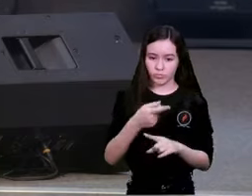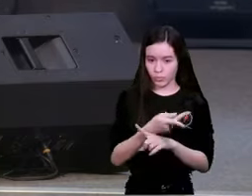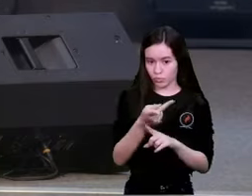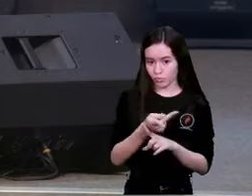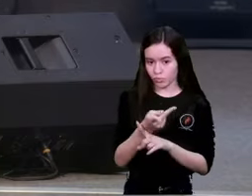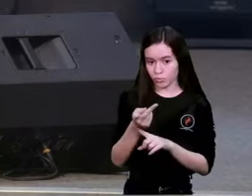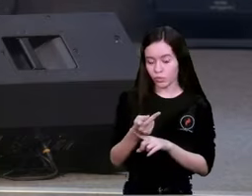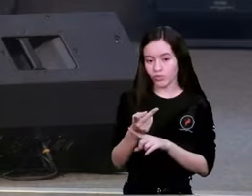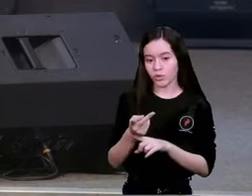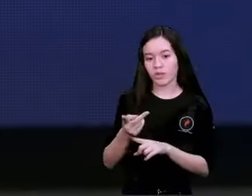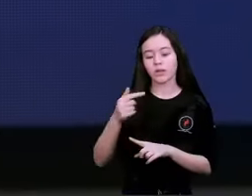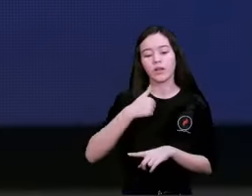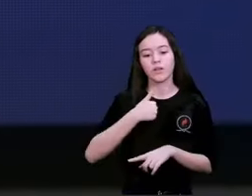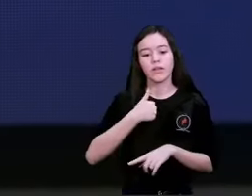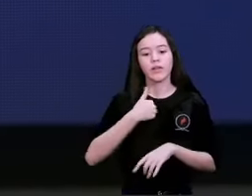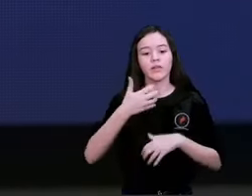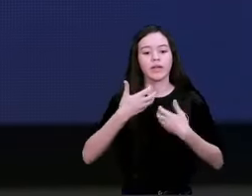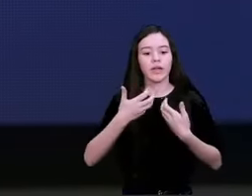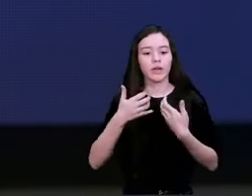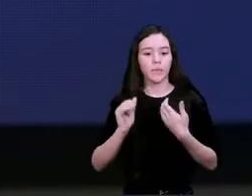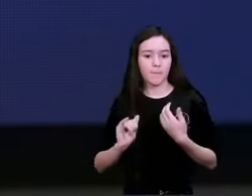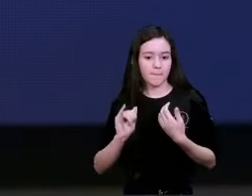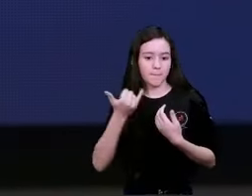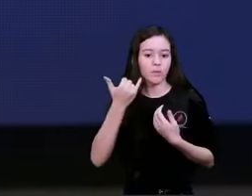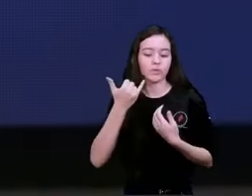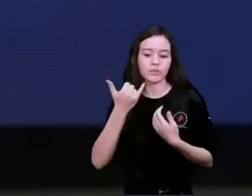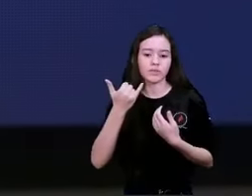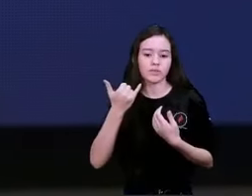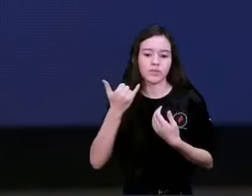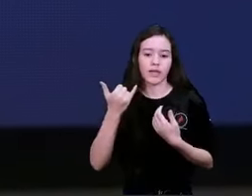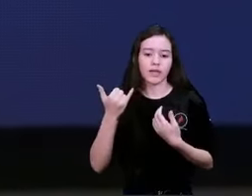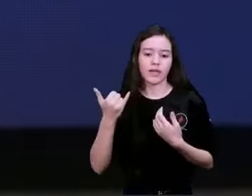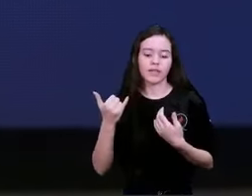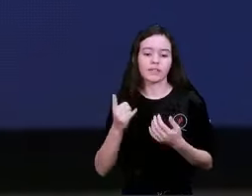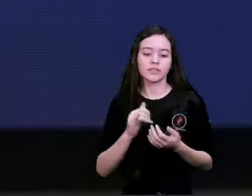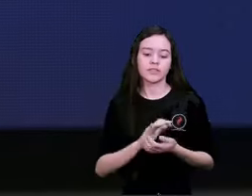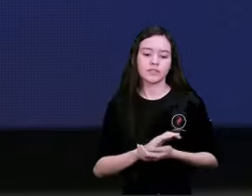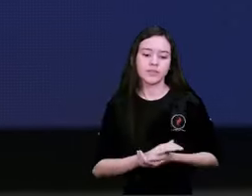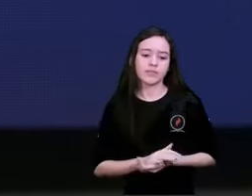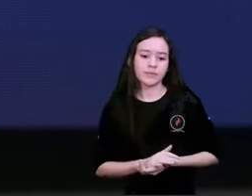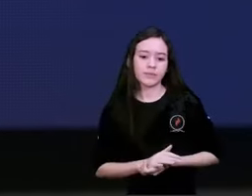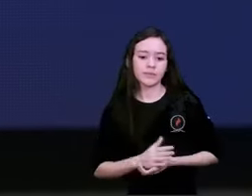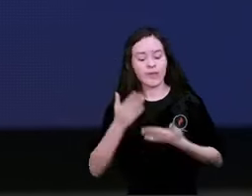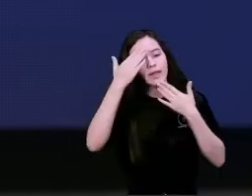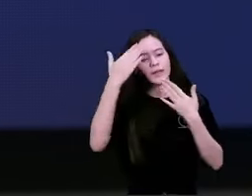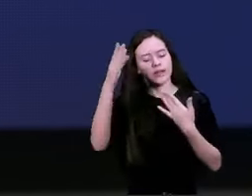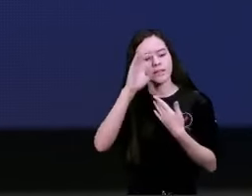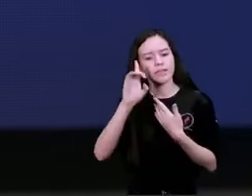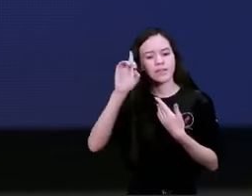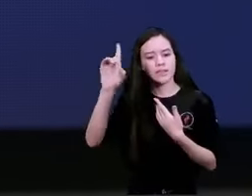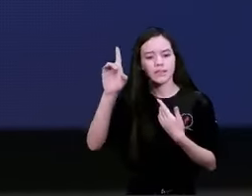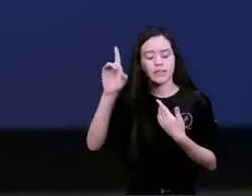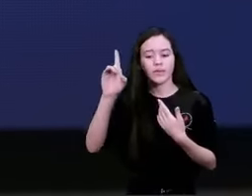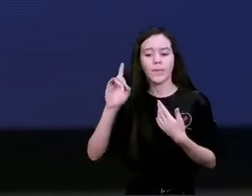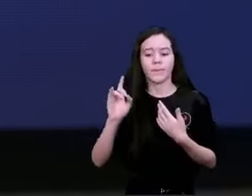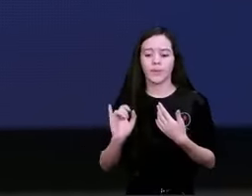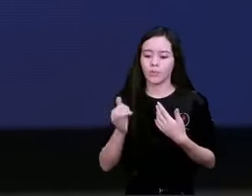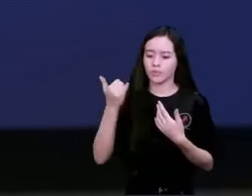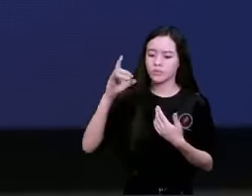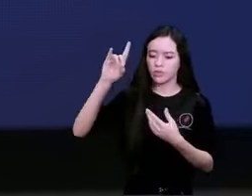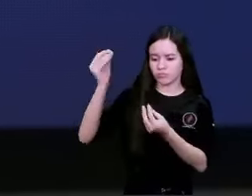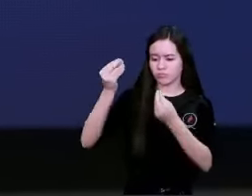aí, eu quero aproveitar essa oportunidade para remir o tempo e ser grato a Deus pelo privilégio que Ele me